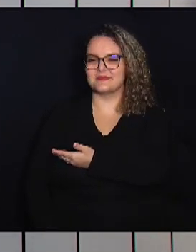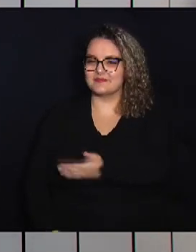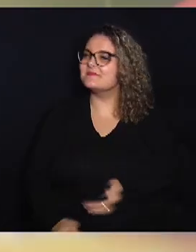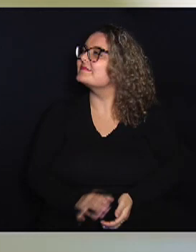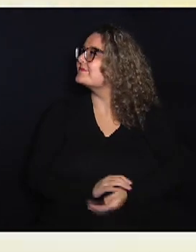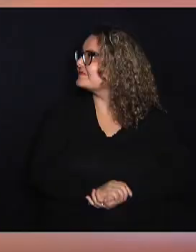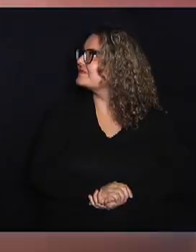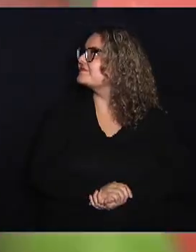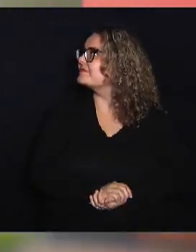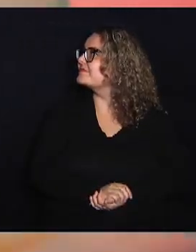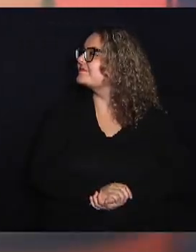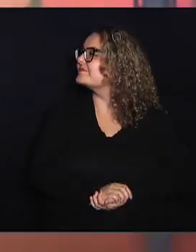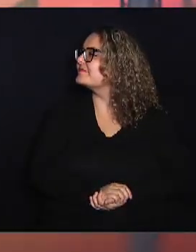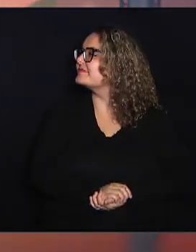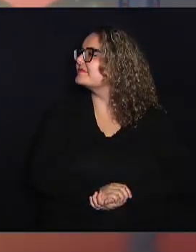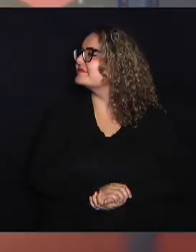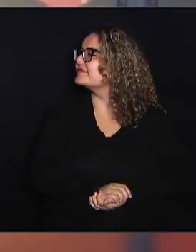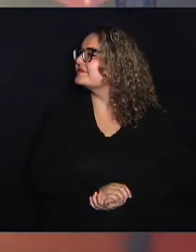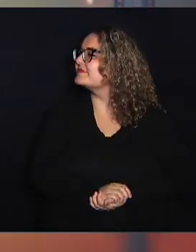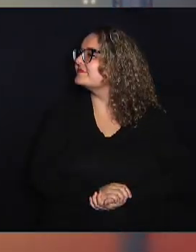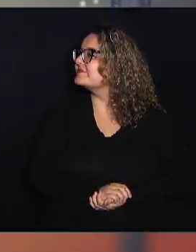campinas.sp.leg.br.